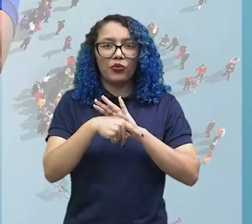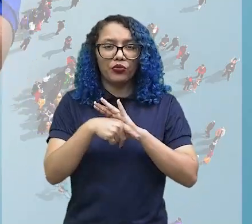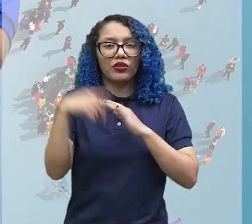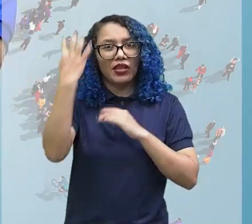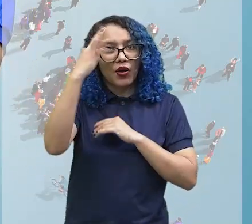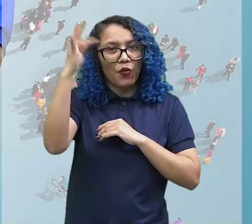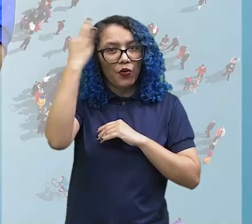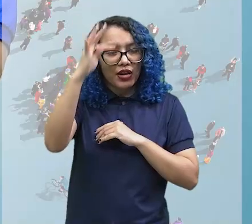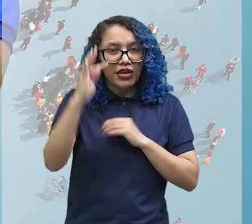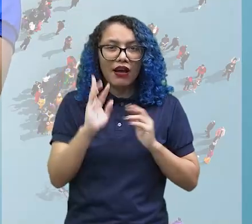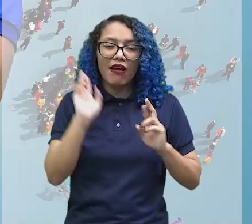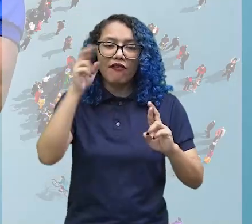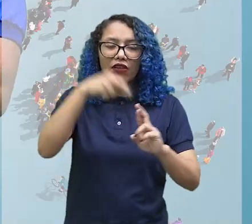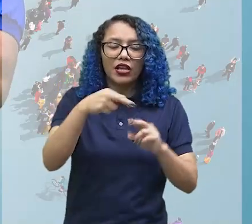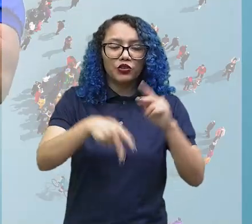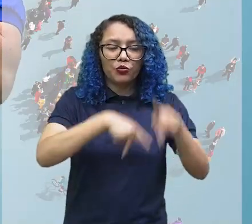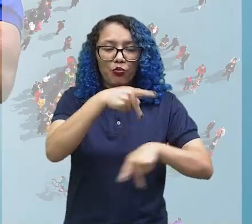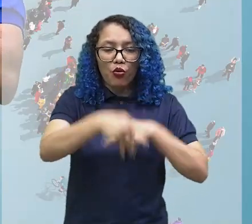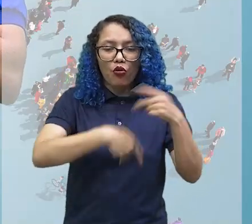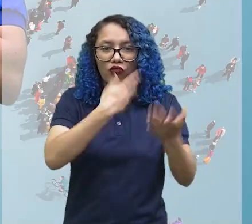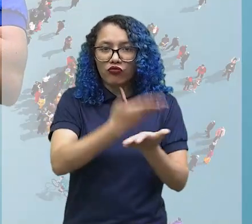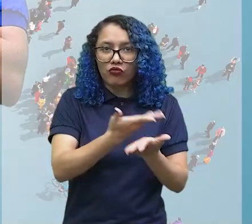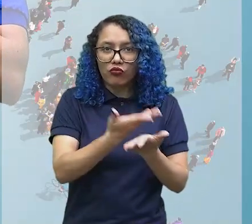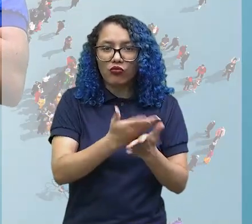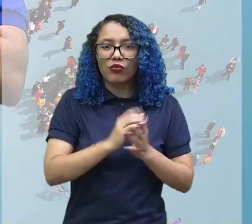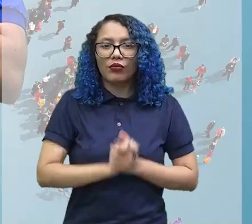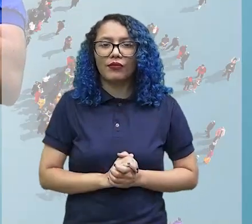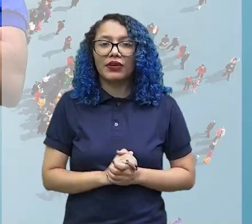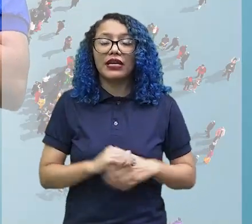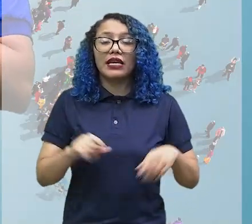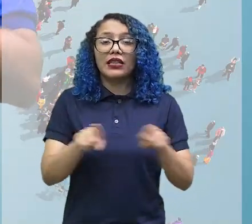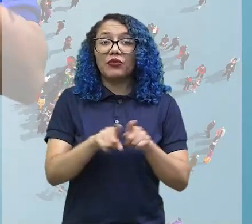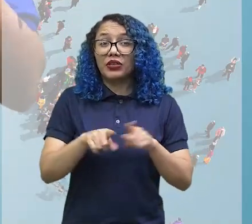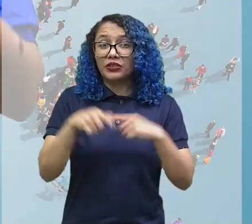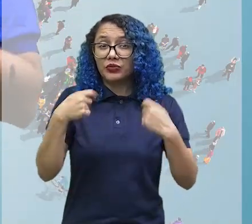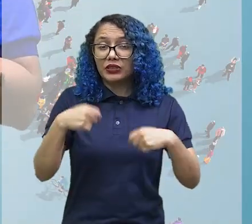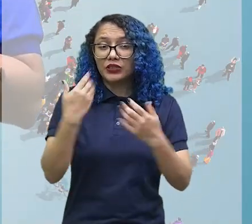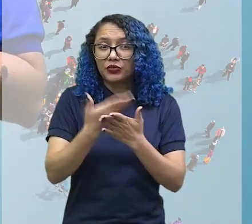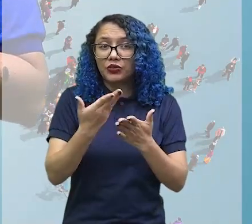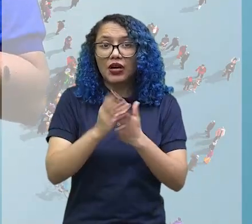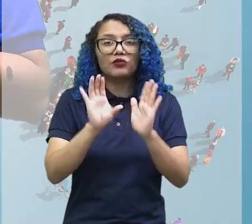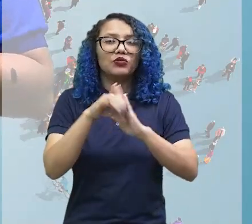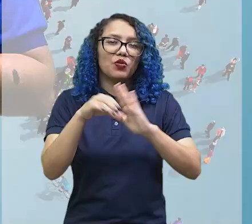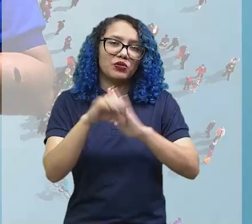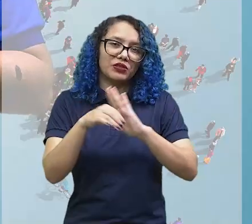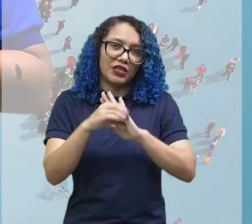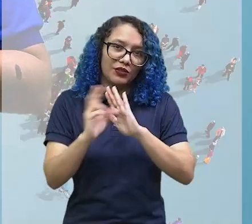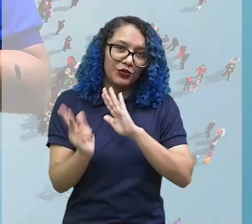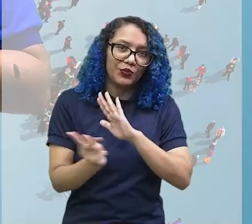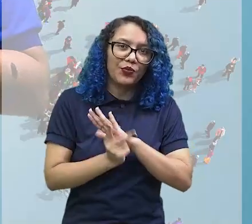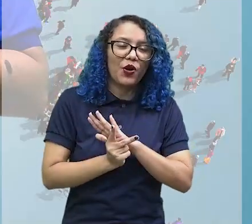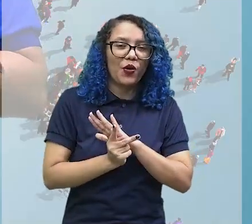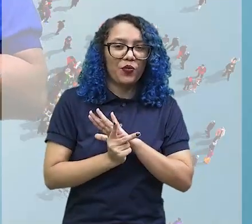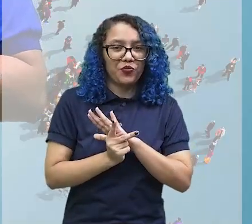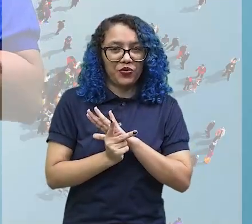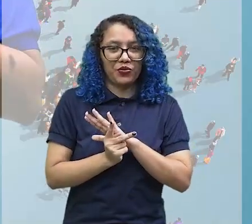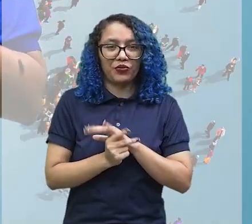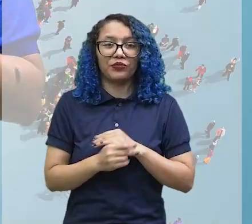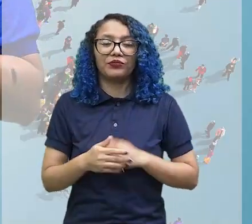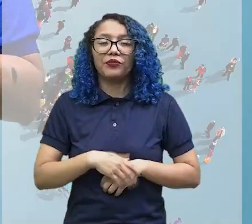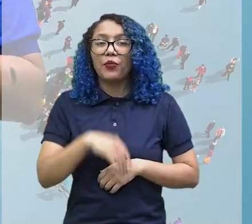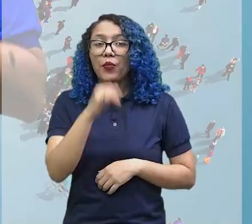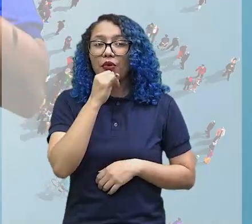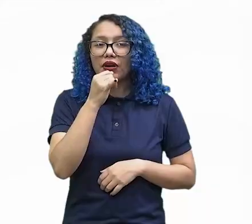tá? Mas, além das teorias demográficas, também temos que estudar conceitos demográficos, e uma delas, gente, vai ser